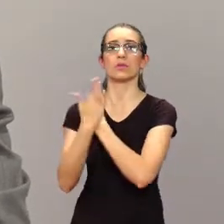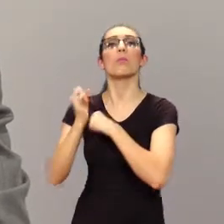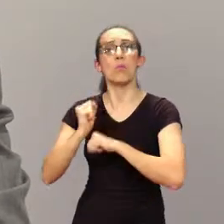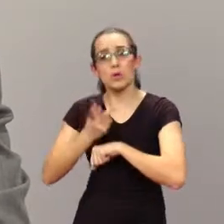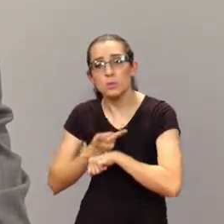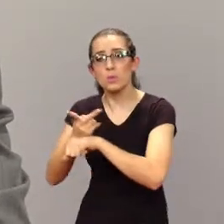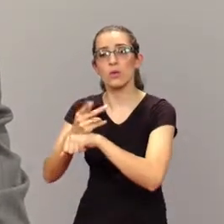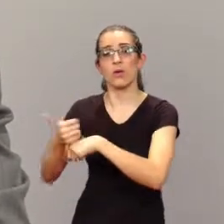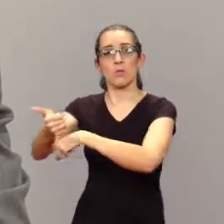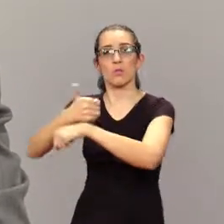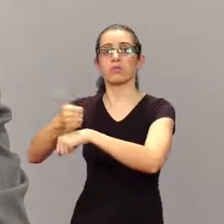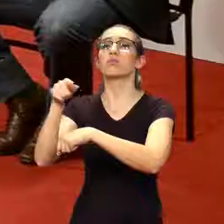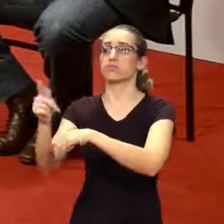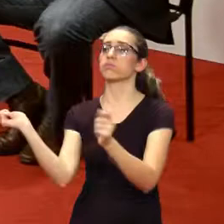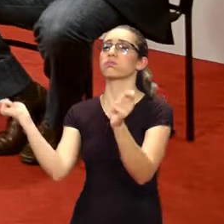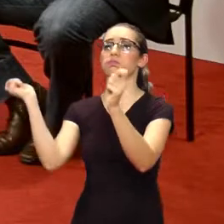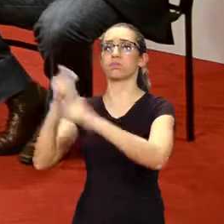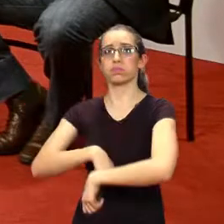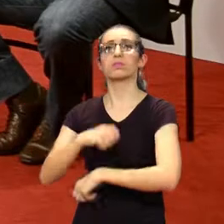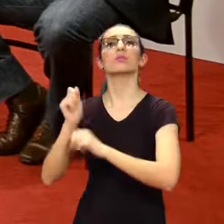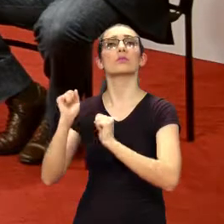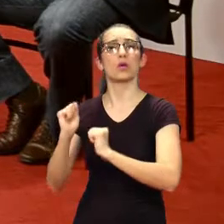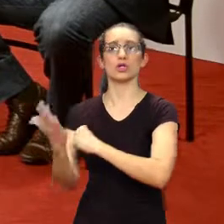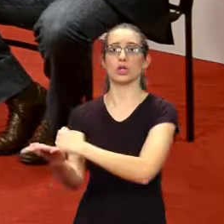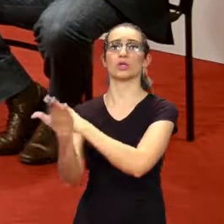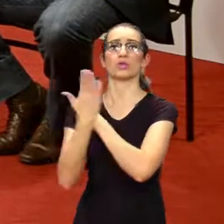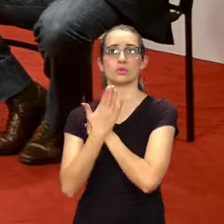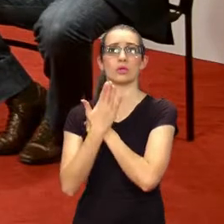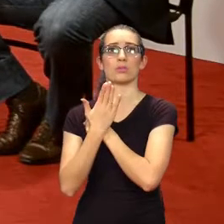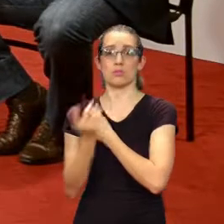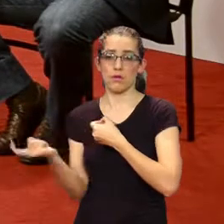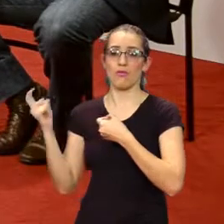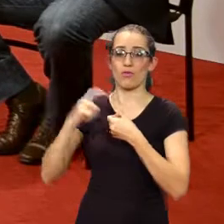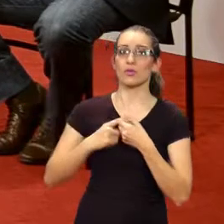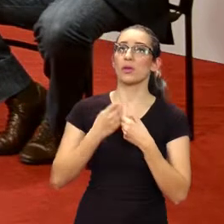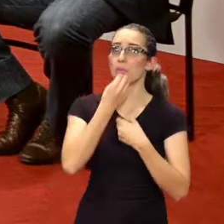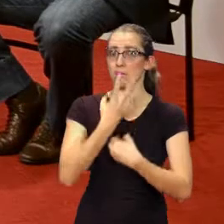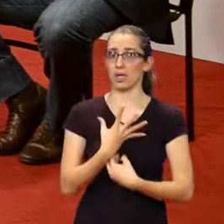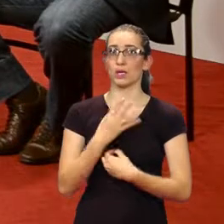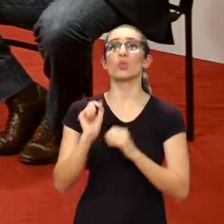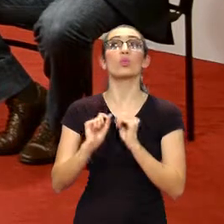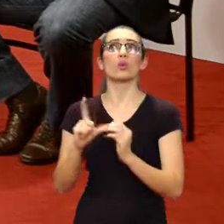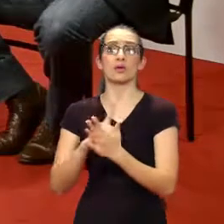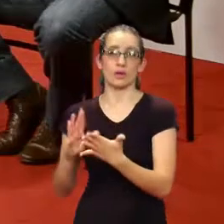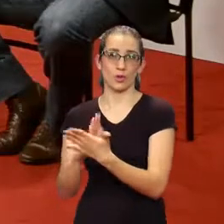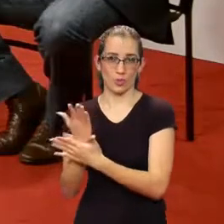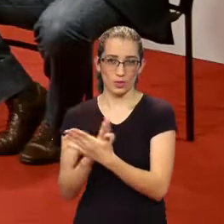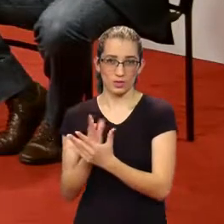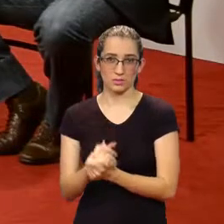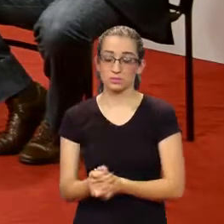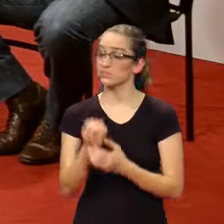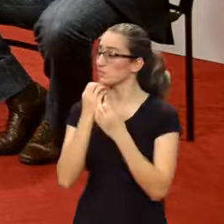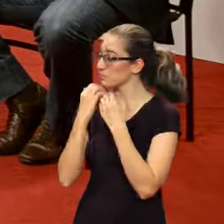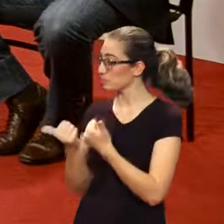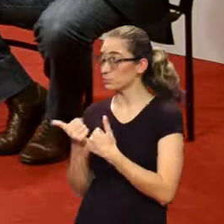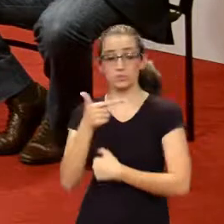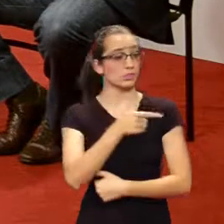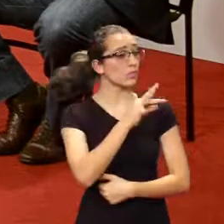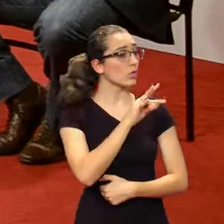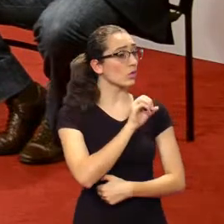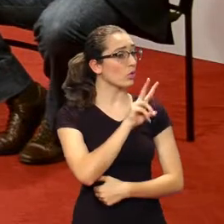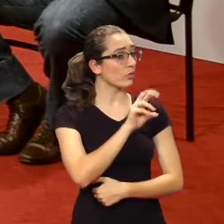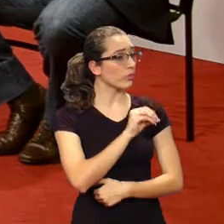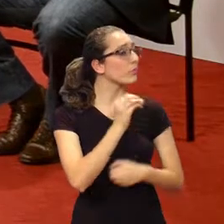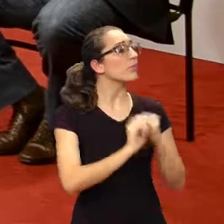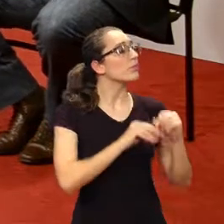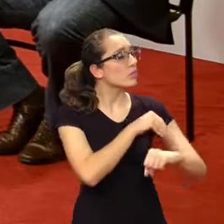que ele vai estar plenamente capacitado para recuperar aquilo que está lhe incomodando. Muito legal. Professor Tovo,